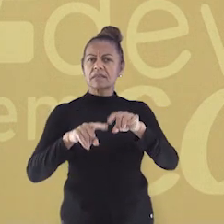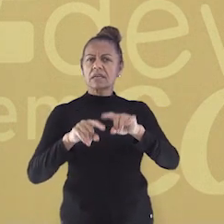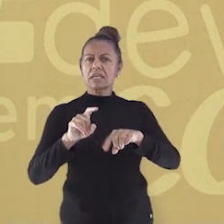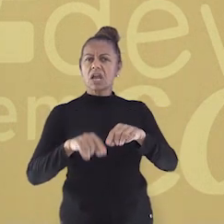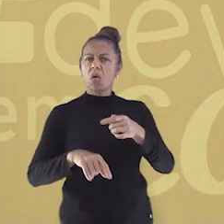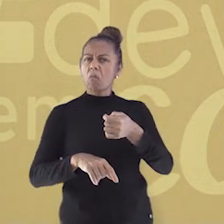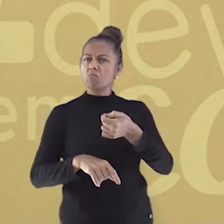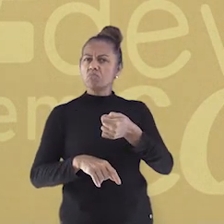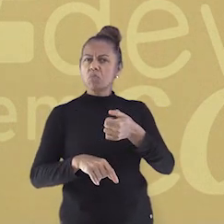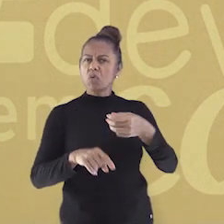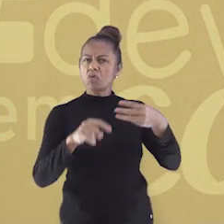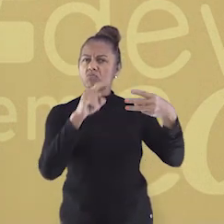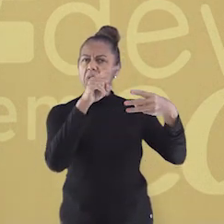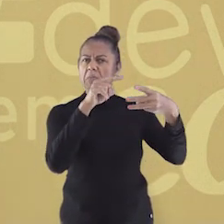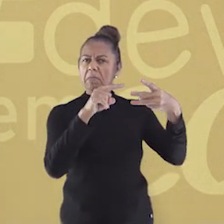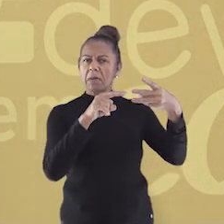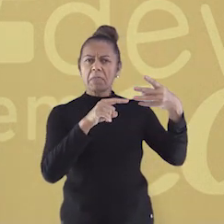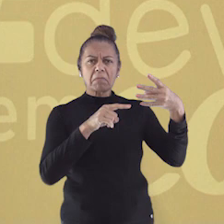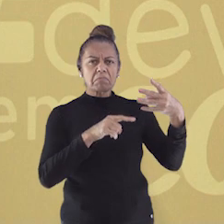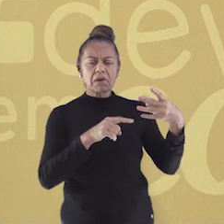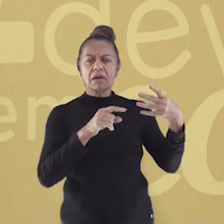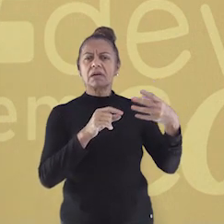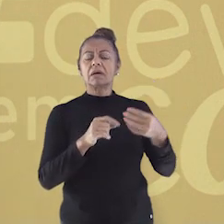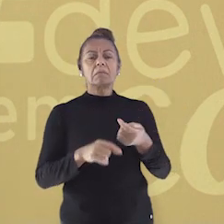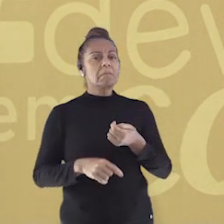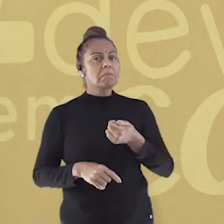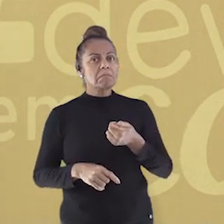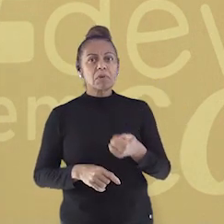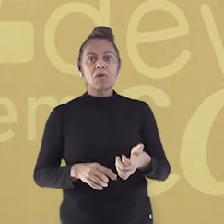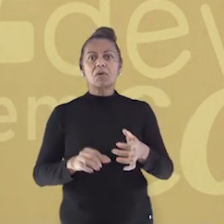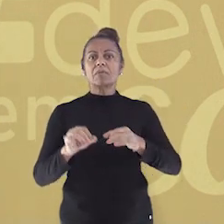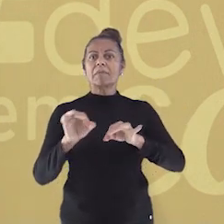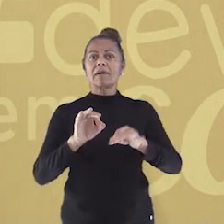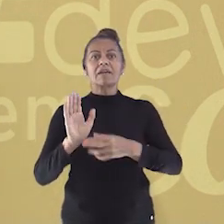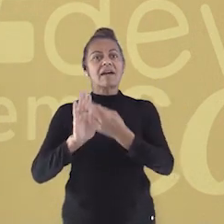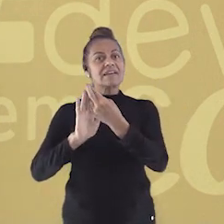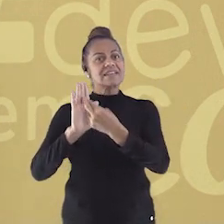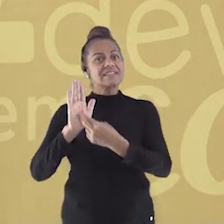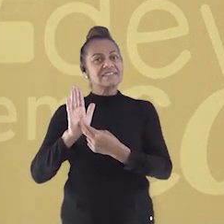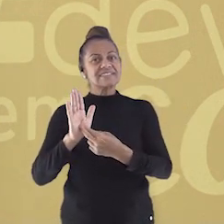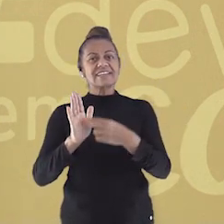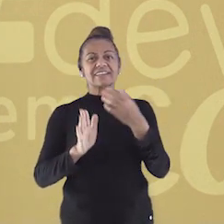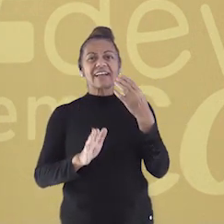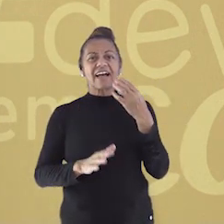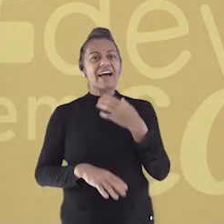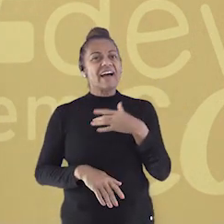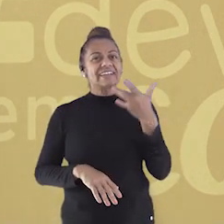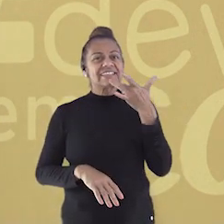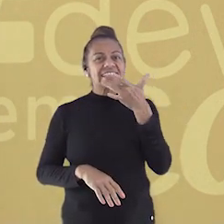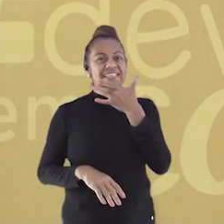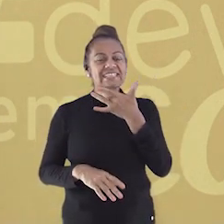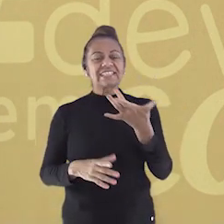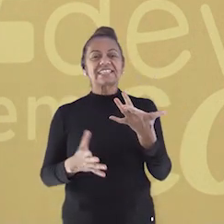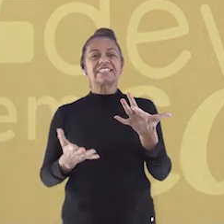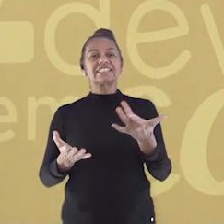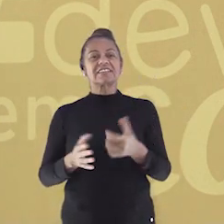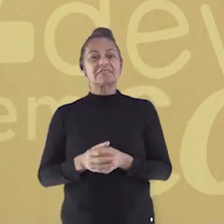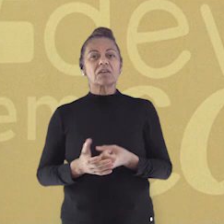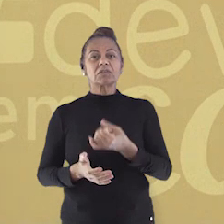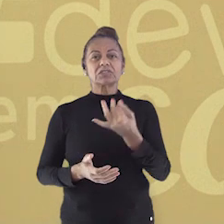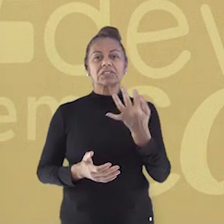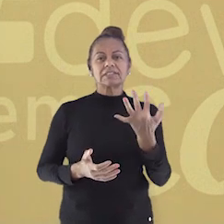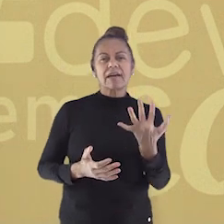deliciosa. Tudo isso porque ela colocou os ingredientes na medida e na quantidade certa. Deixou no forno no